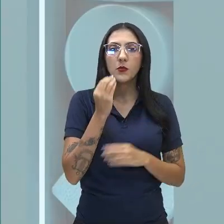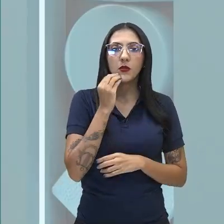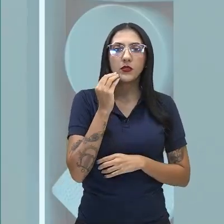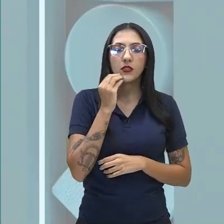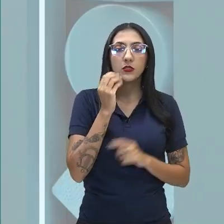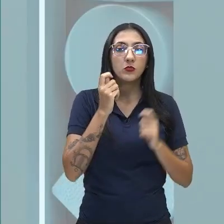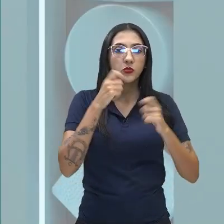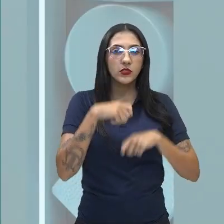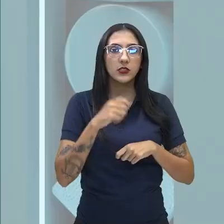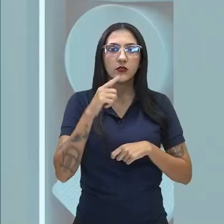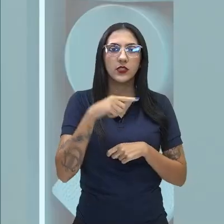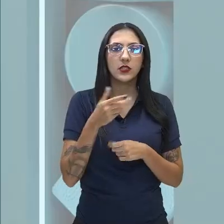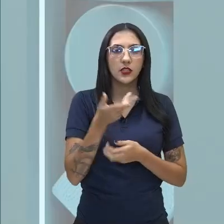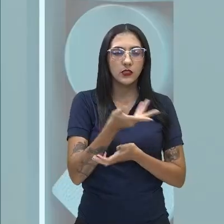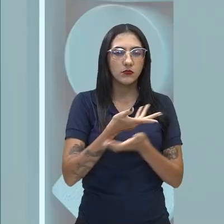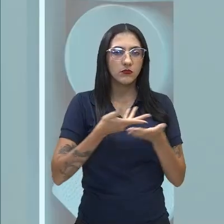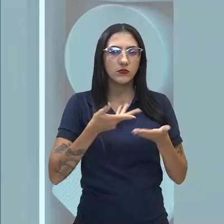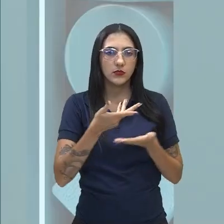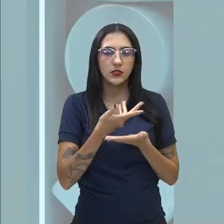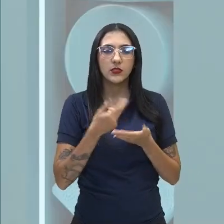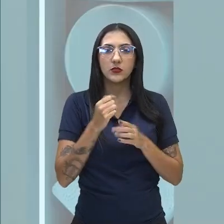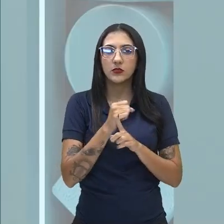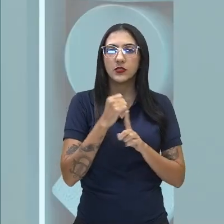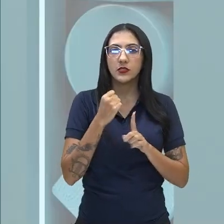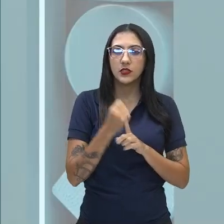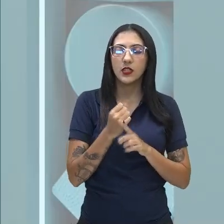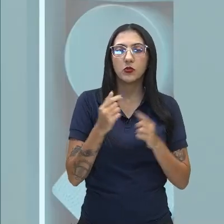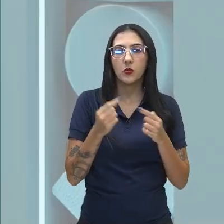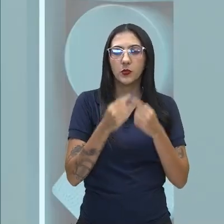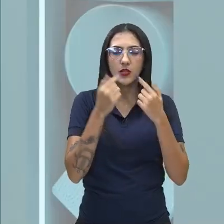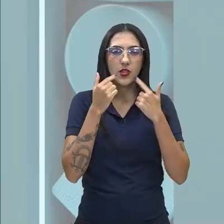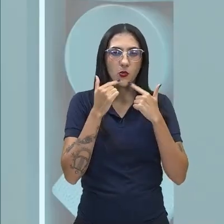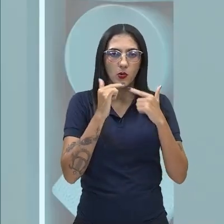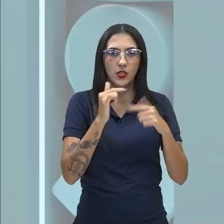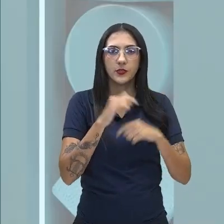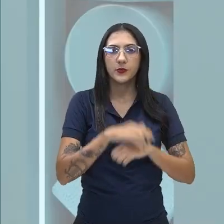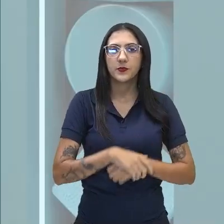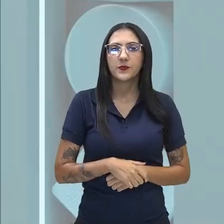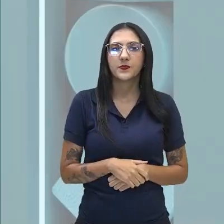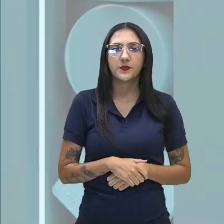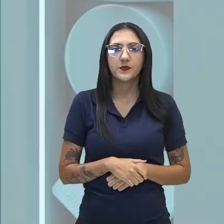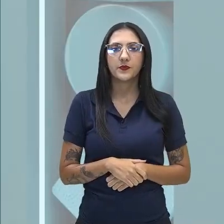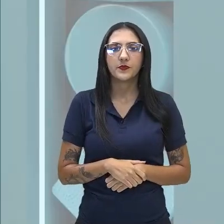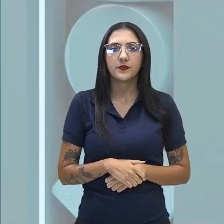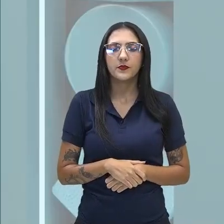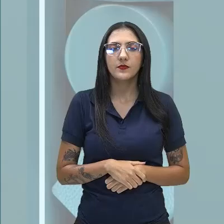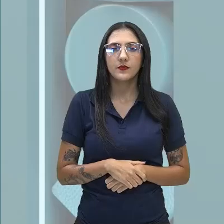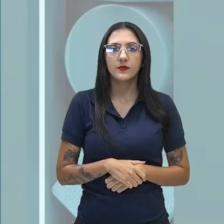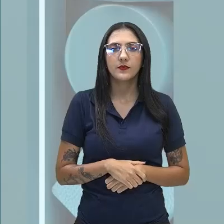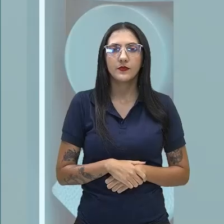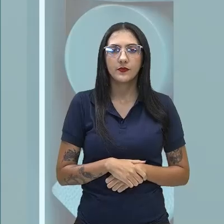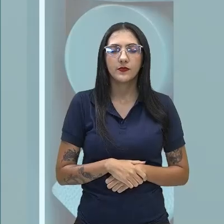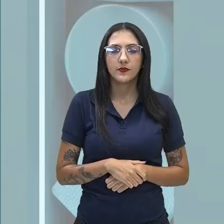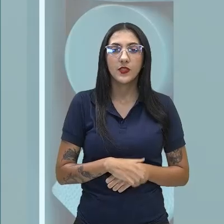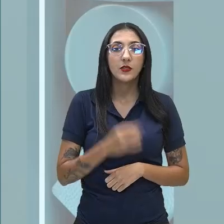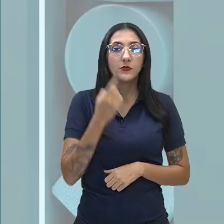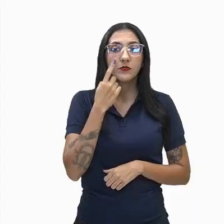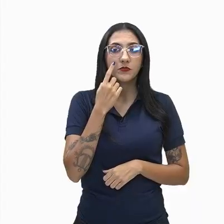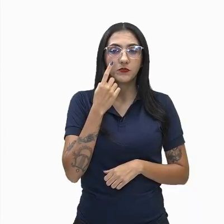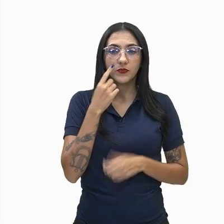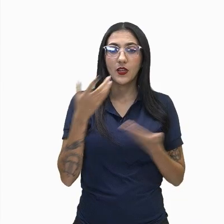essa existência em sociedade, isso eu vou chamar de linguagem. E nós vamos ver, então, quais são os tipos de